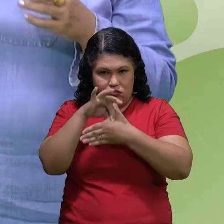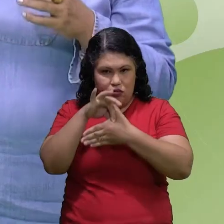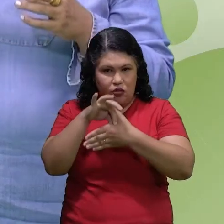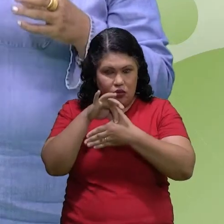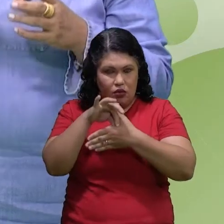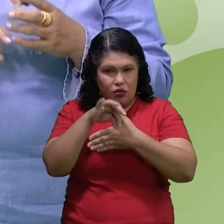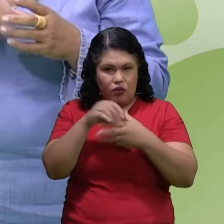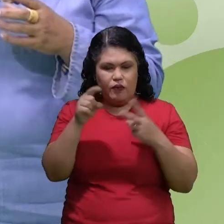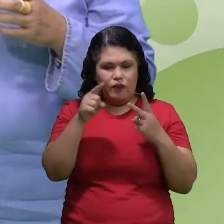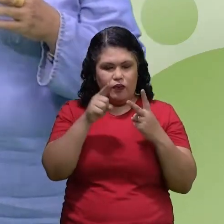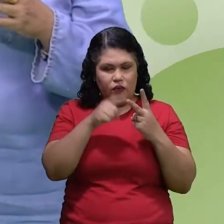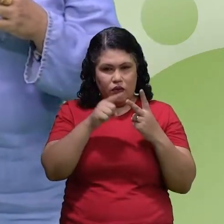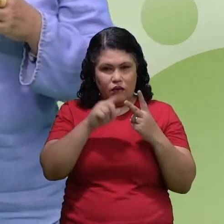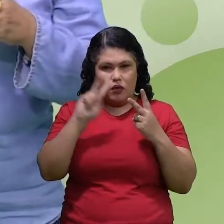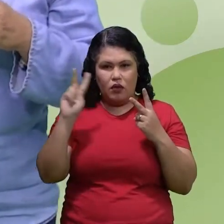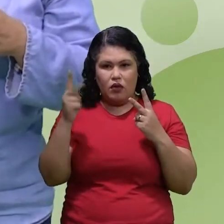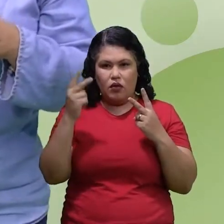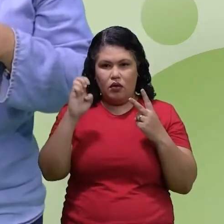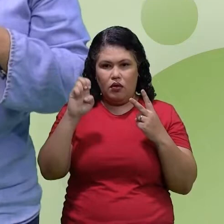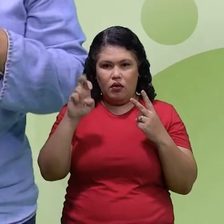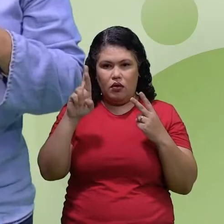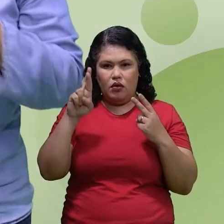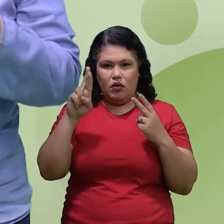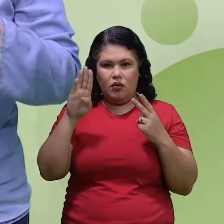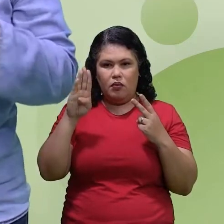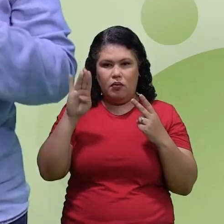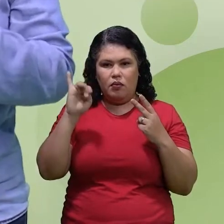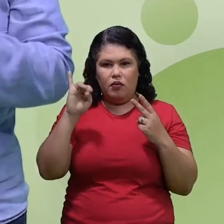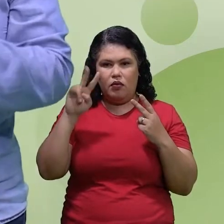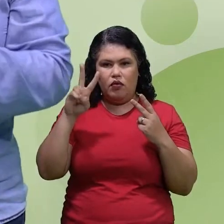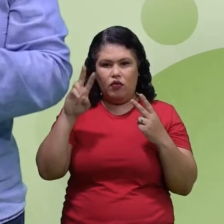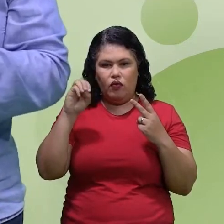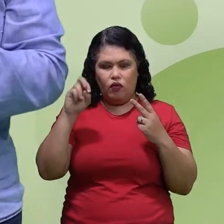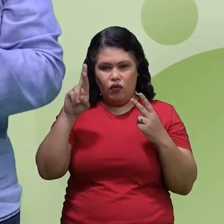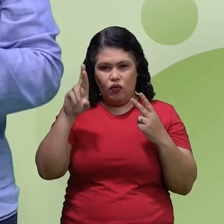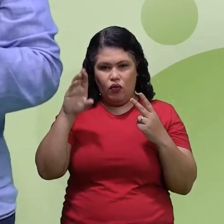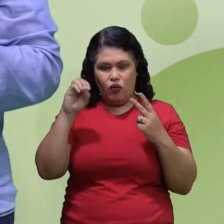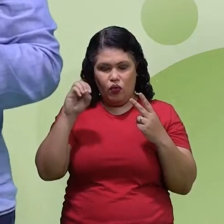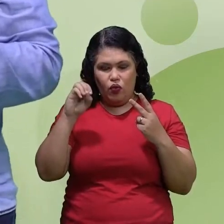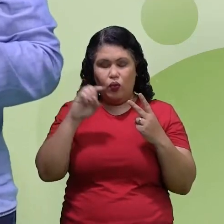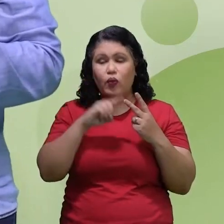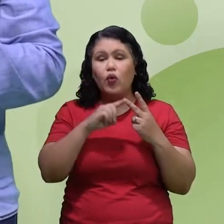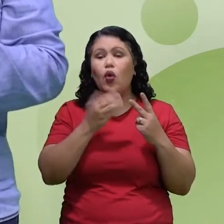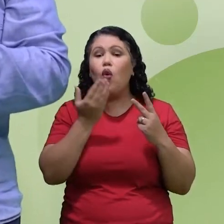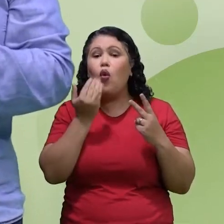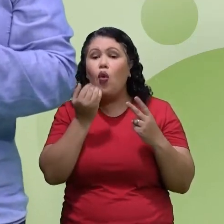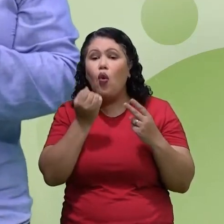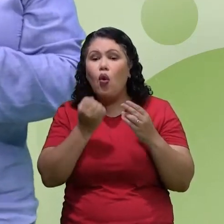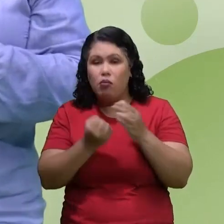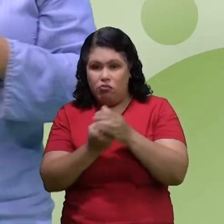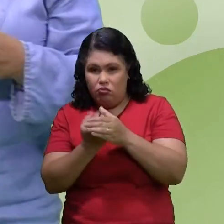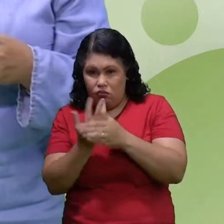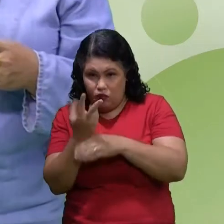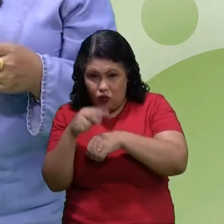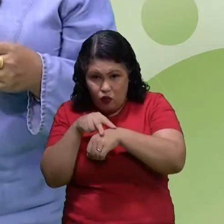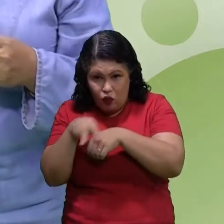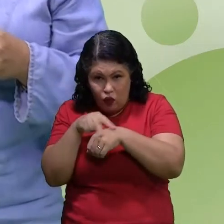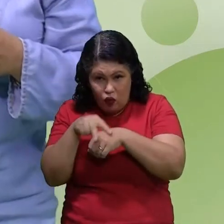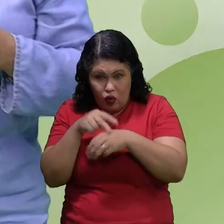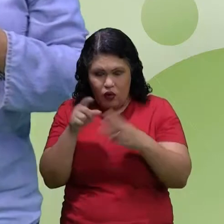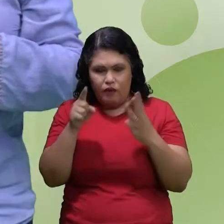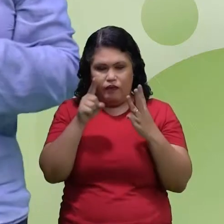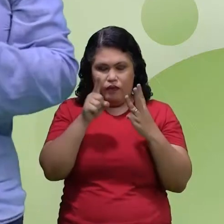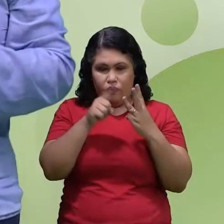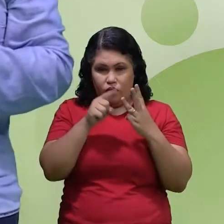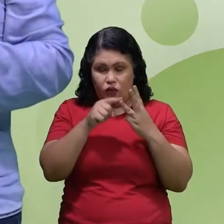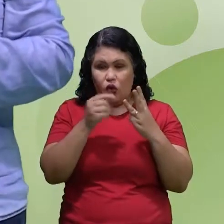Come folhas, come vegetais. Isso é muita característica deles. E tem o onívoro